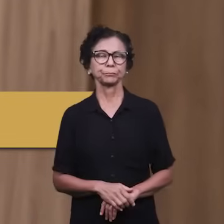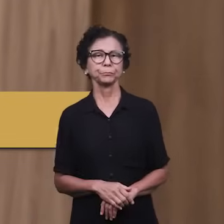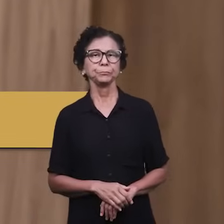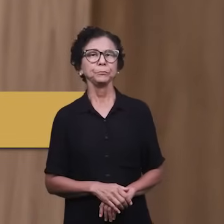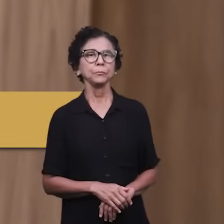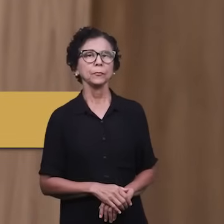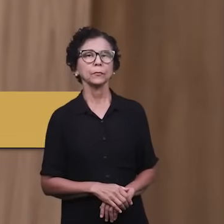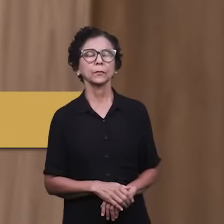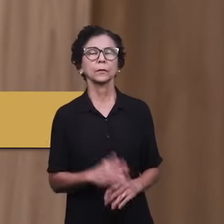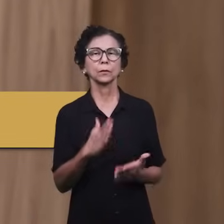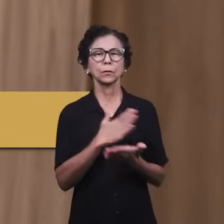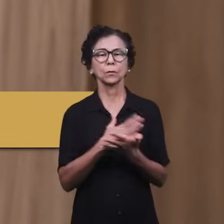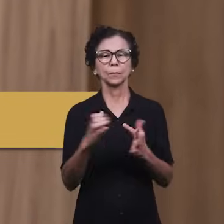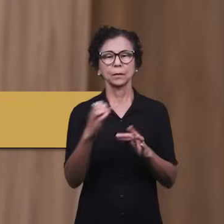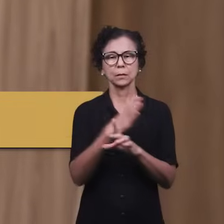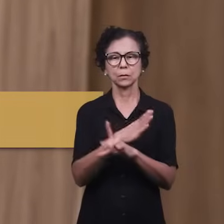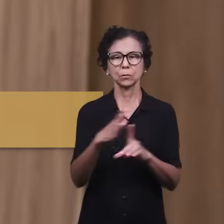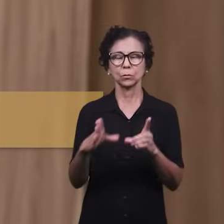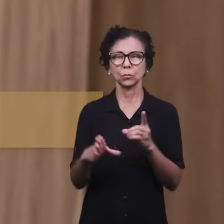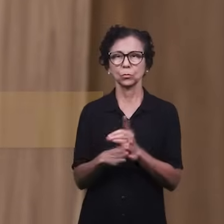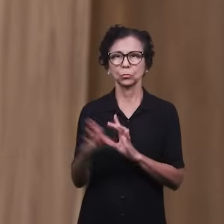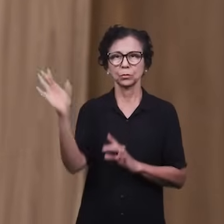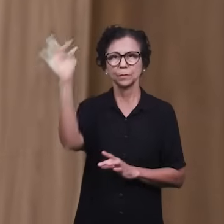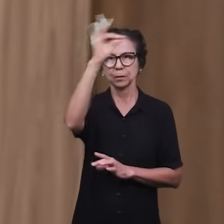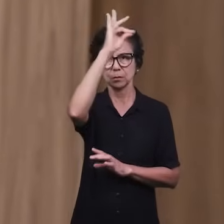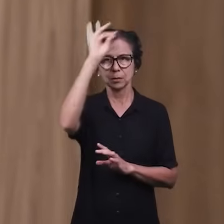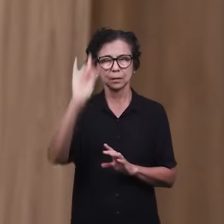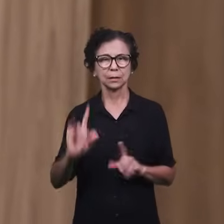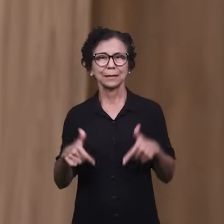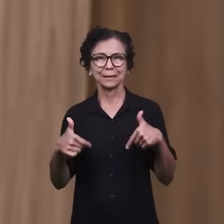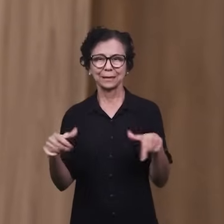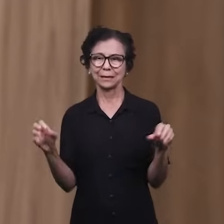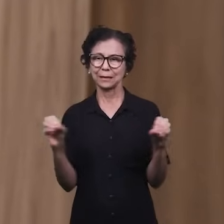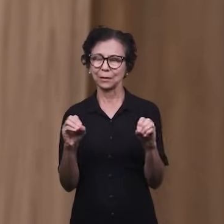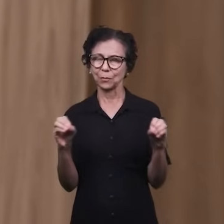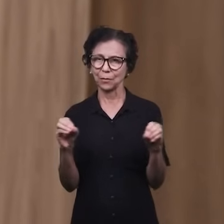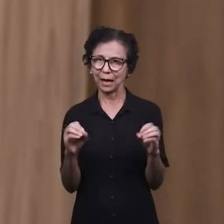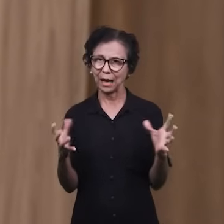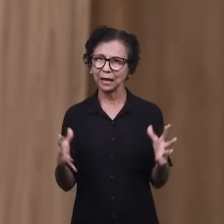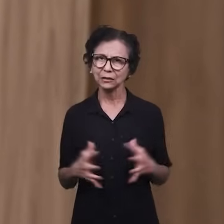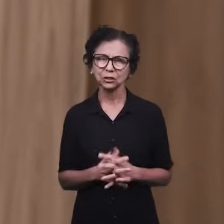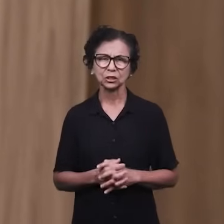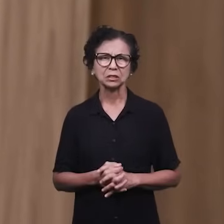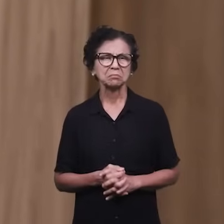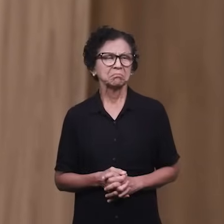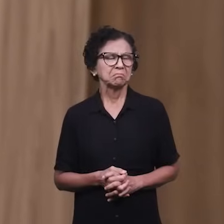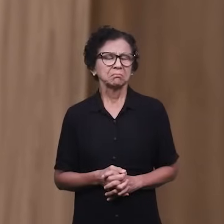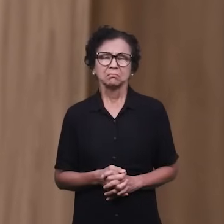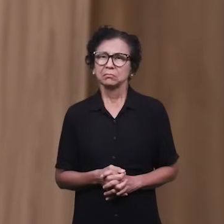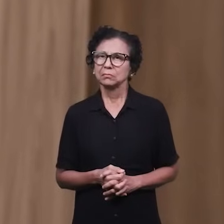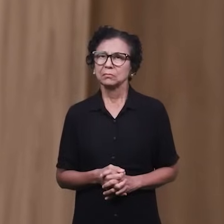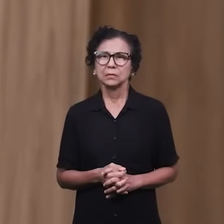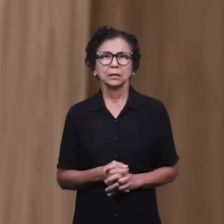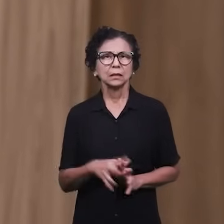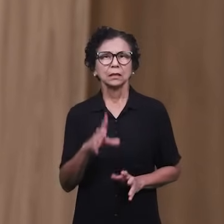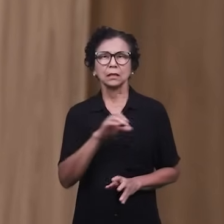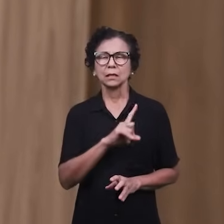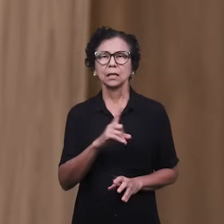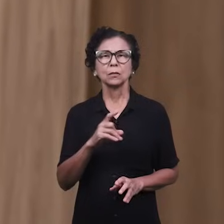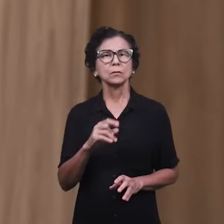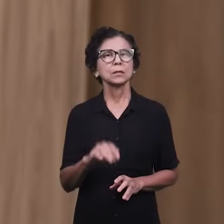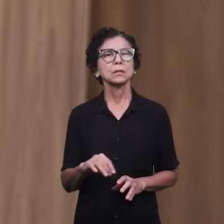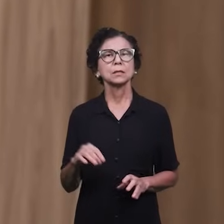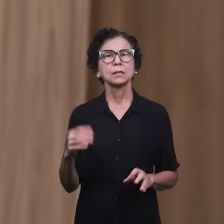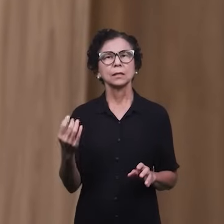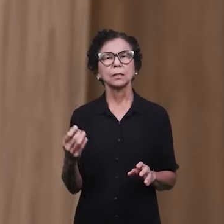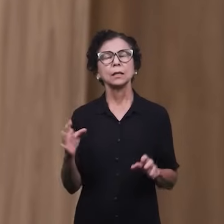há manifestação do Espírito Santo e a importância não é dada à pessoa do Senhor